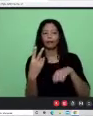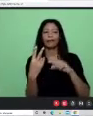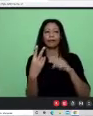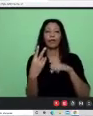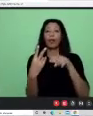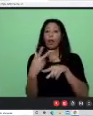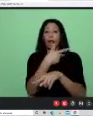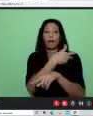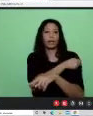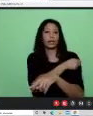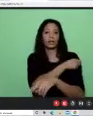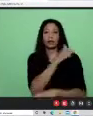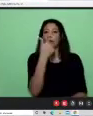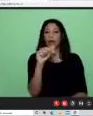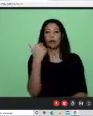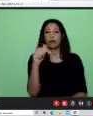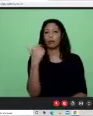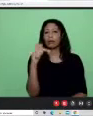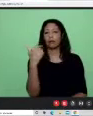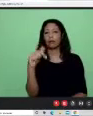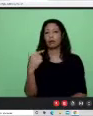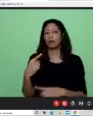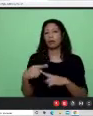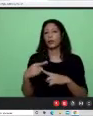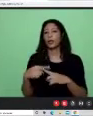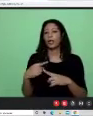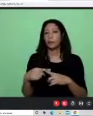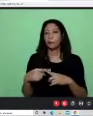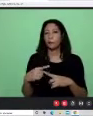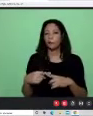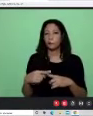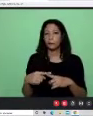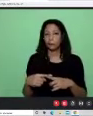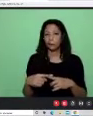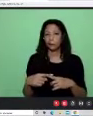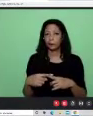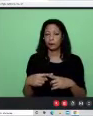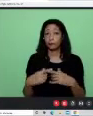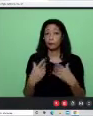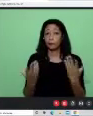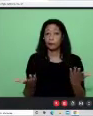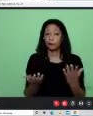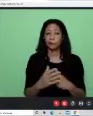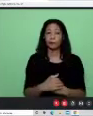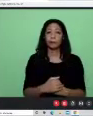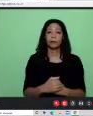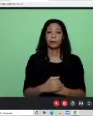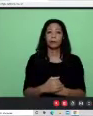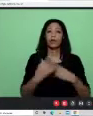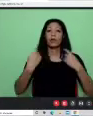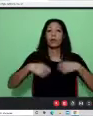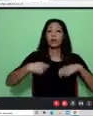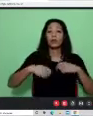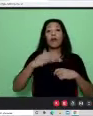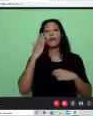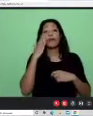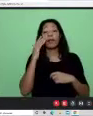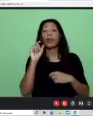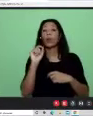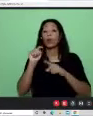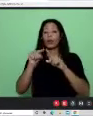não tem como ter vacina do combate à Covid. Então, a gente precisa ver se lá é a sala de